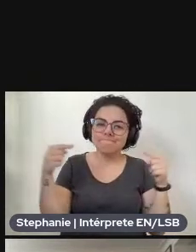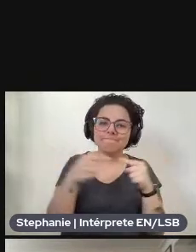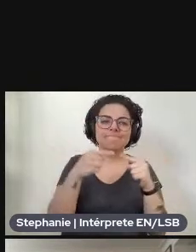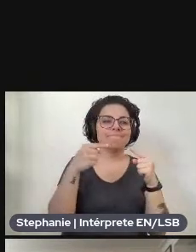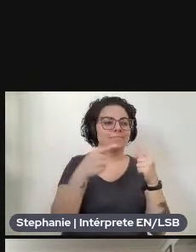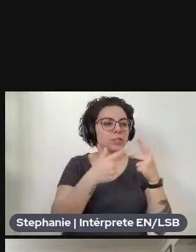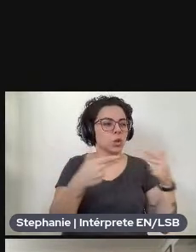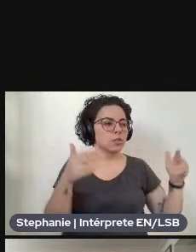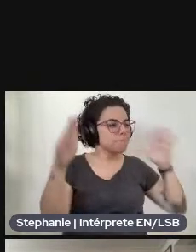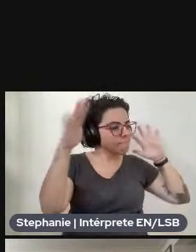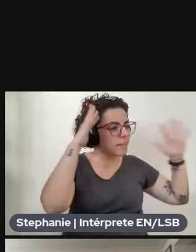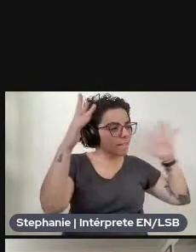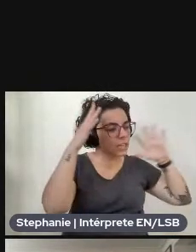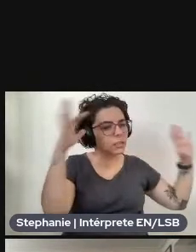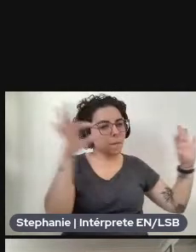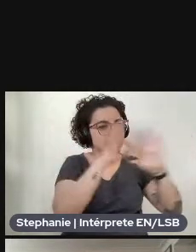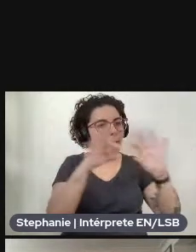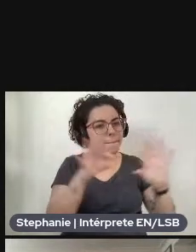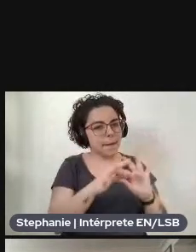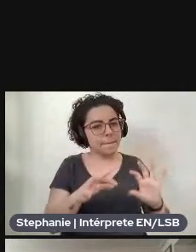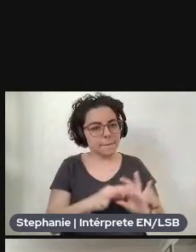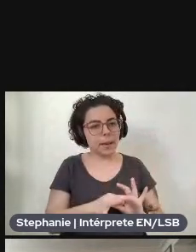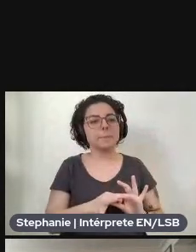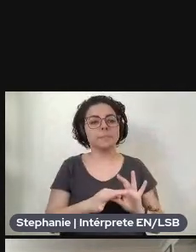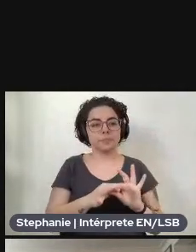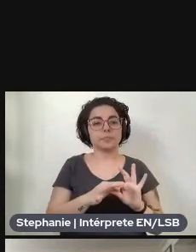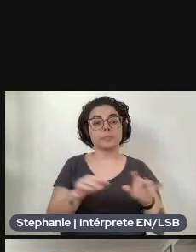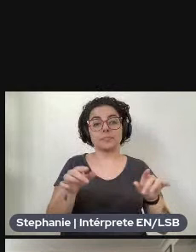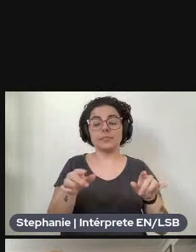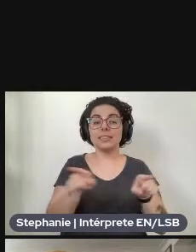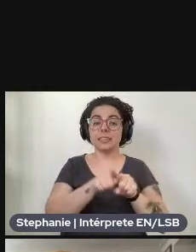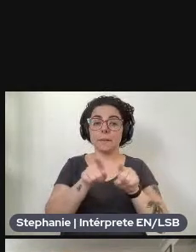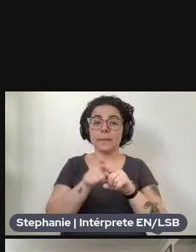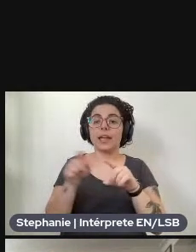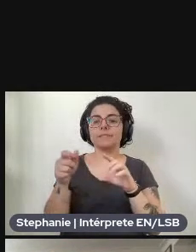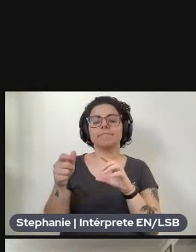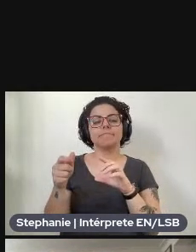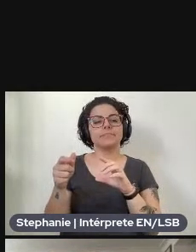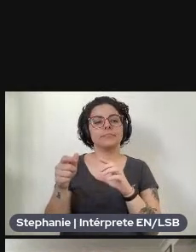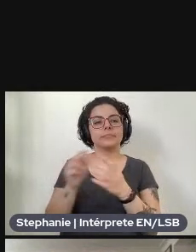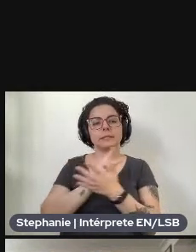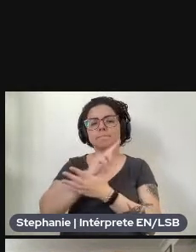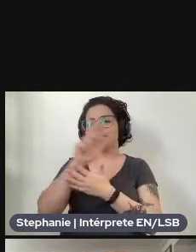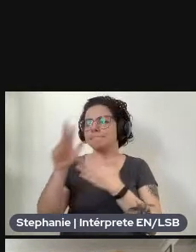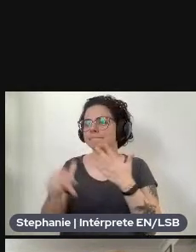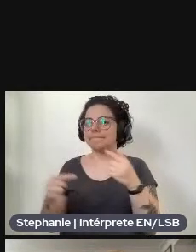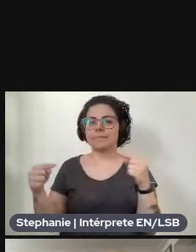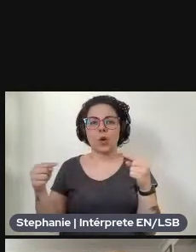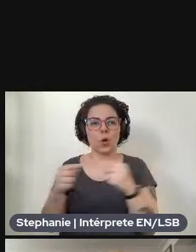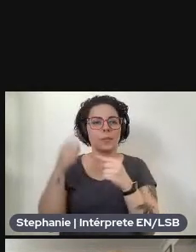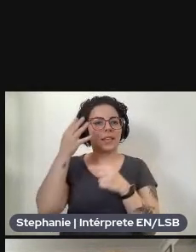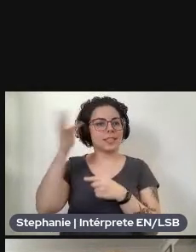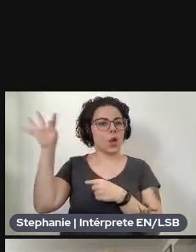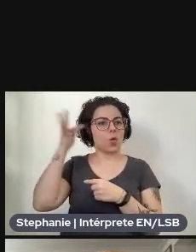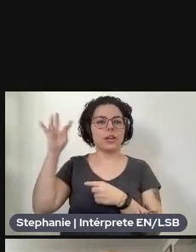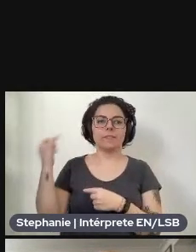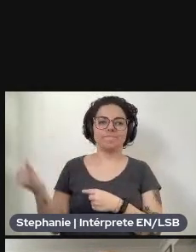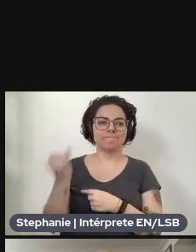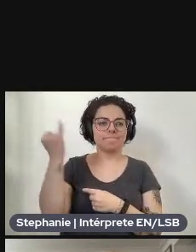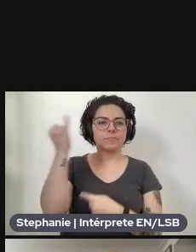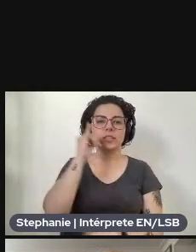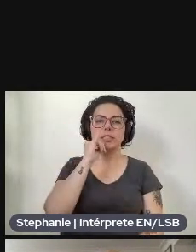explicita aspectos muito importantes do ponto de vista teórico. E esta oposição, por exemplo,